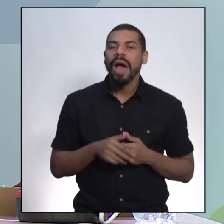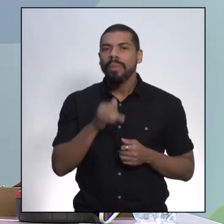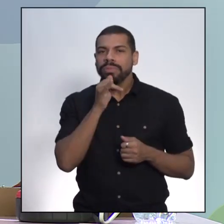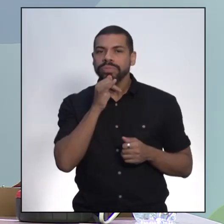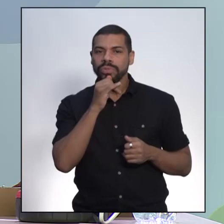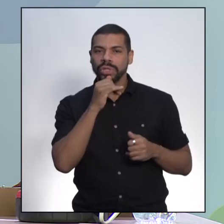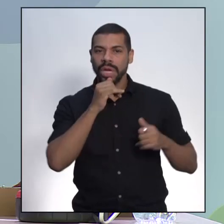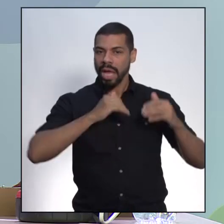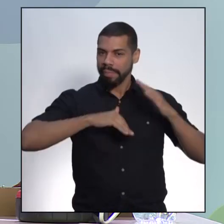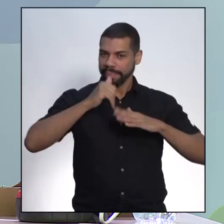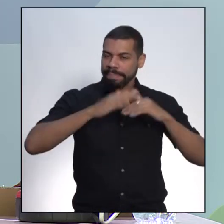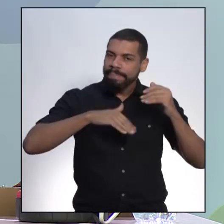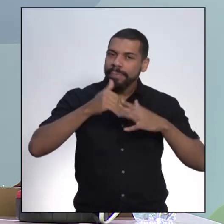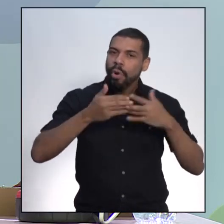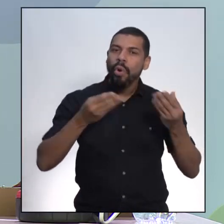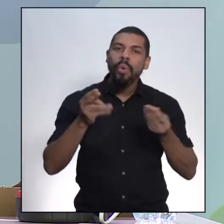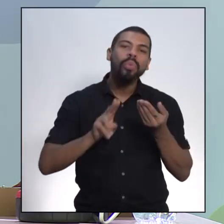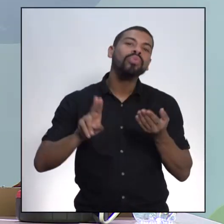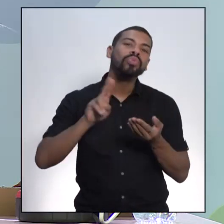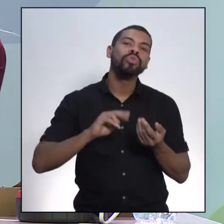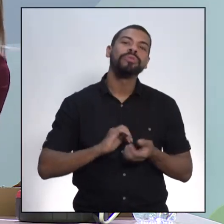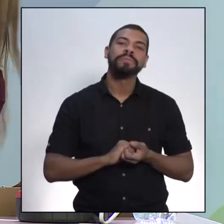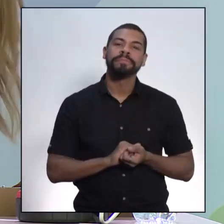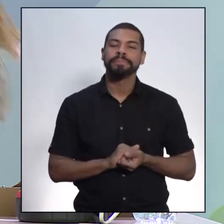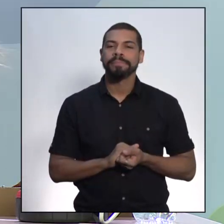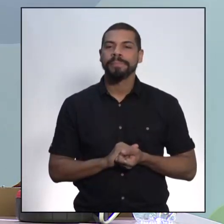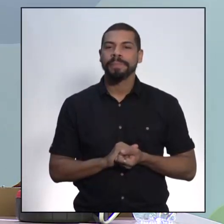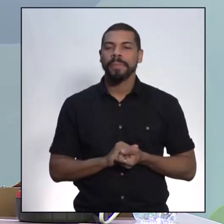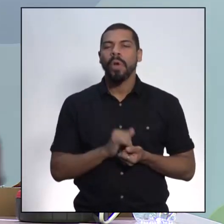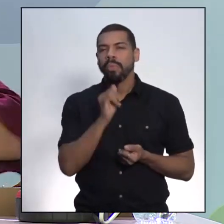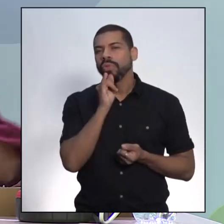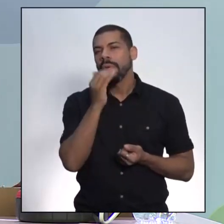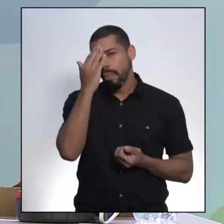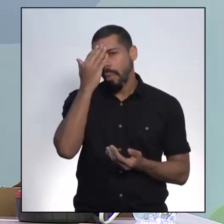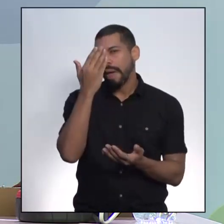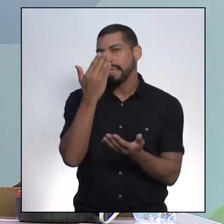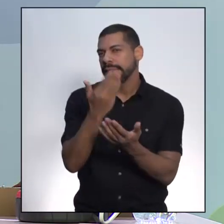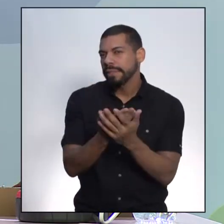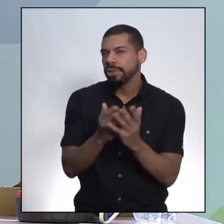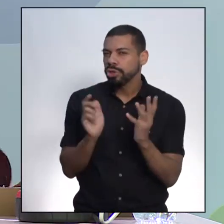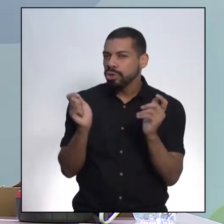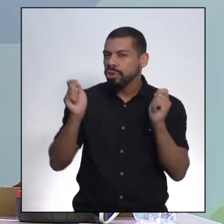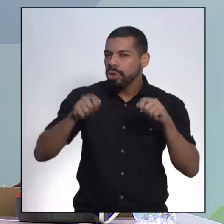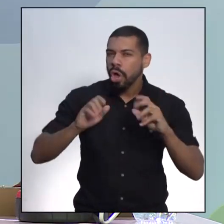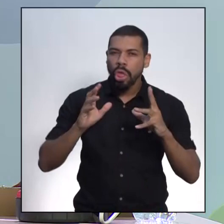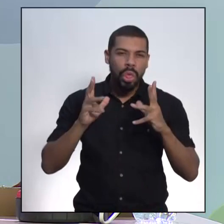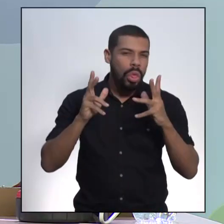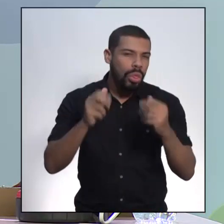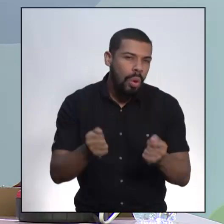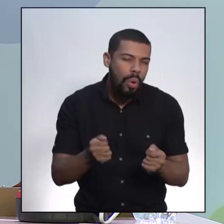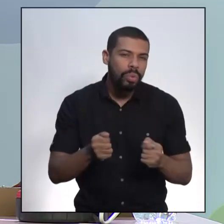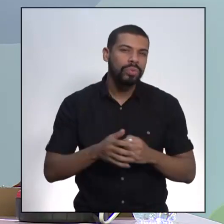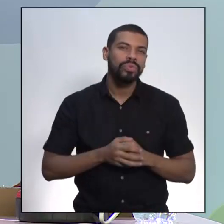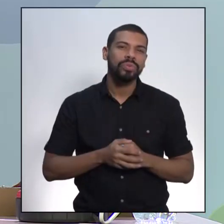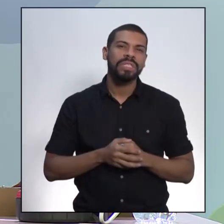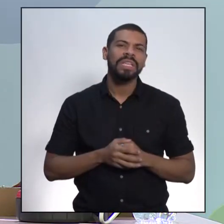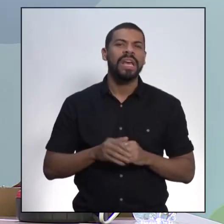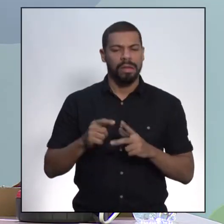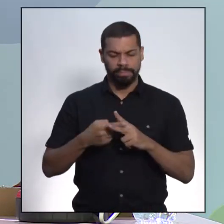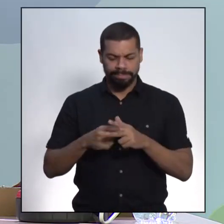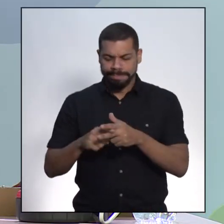massa, que é a cultura maker. O que diz lá a cultura maker? Eu acredito que todas as pessoas têm o potencial de